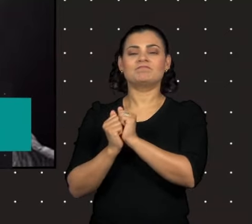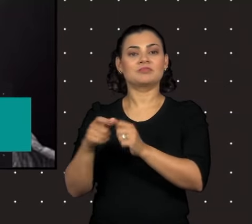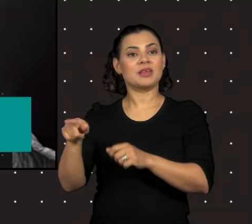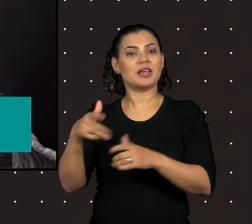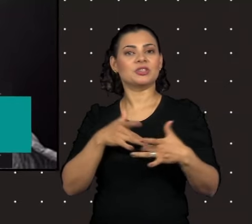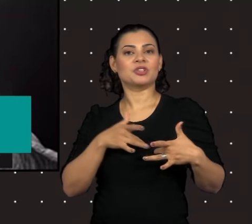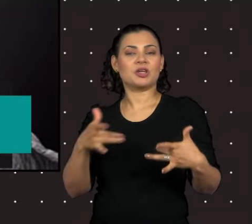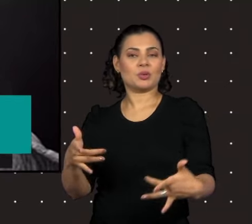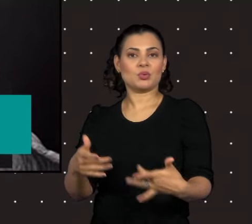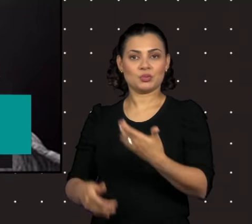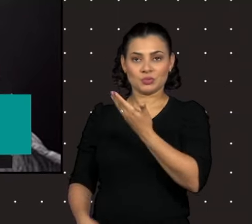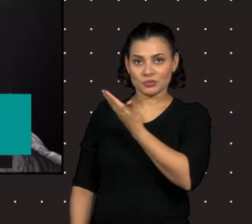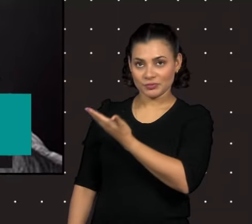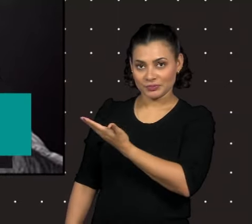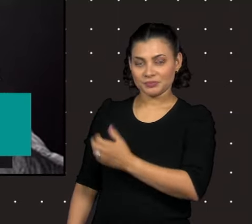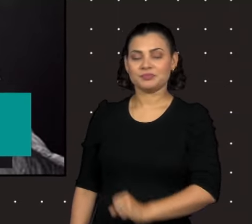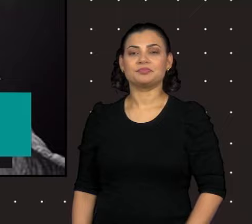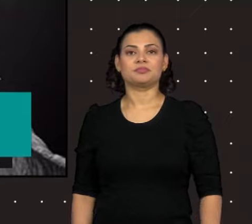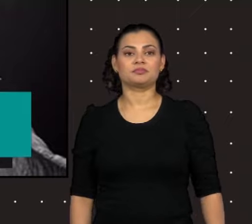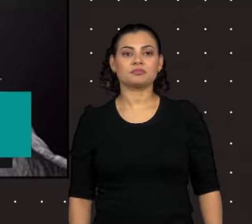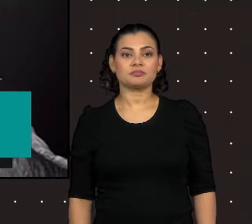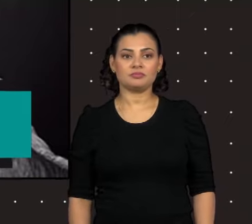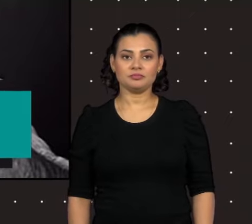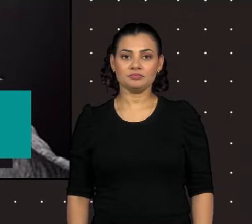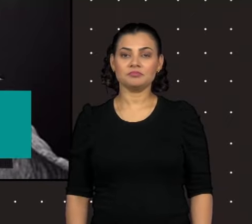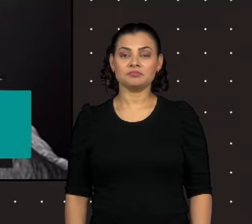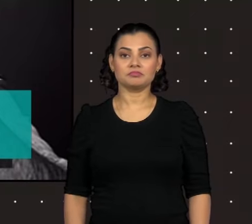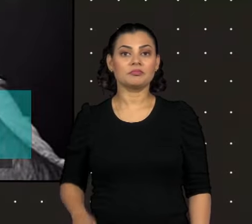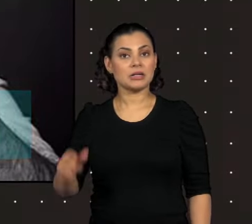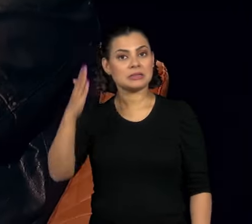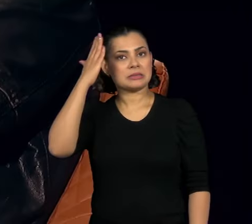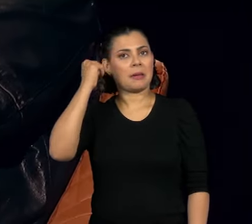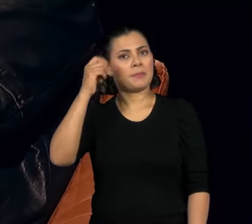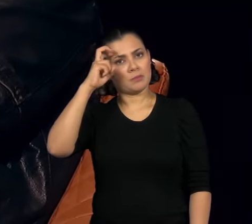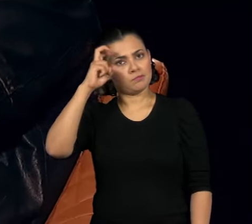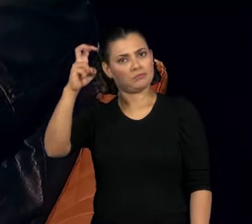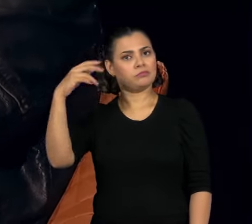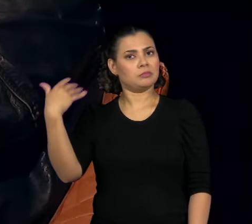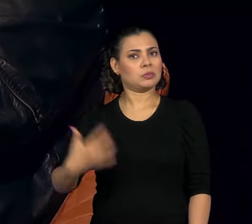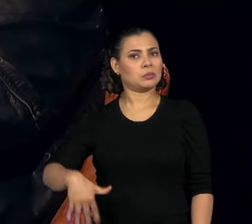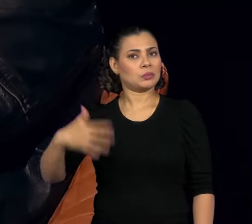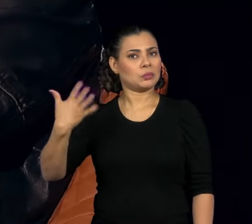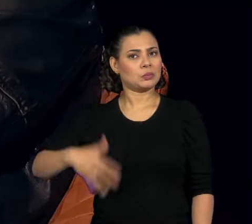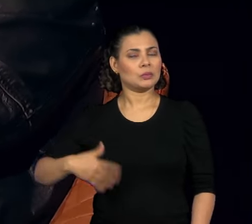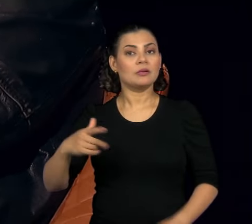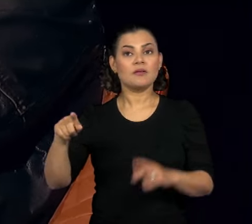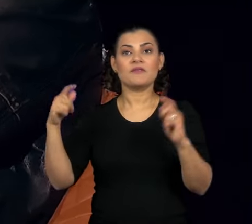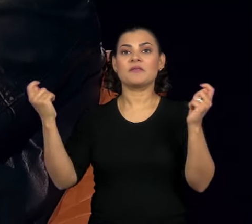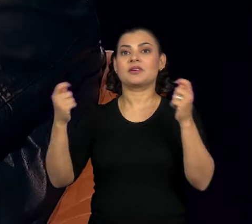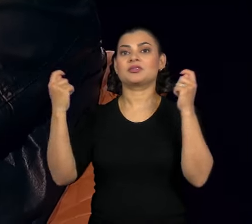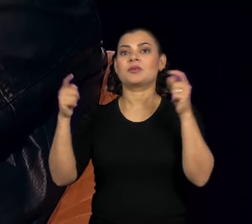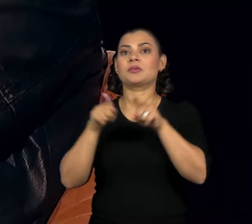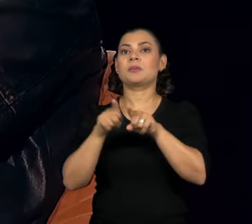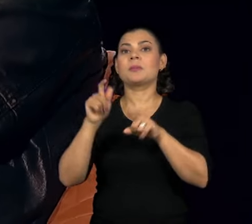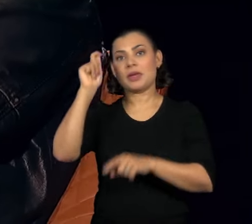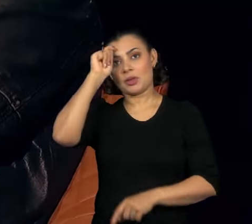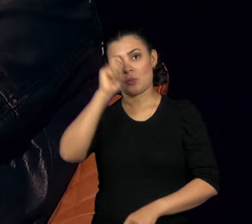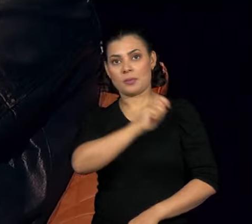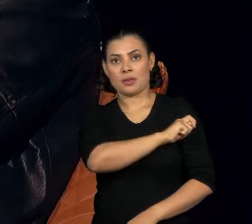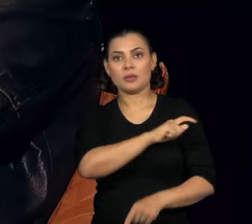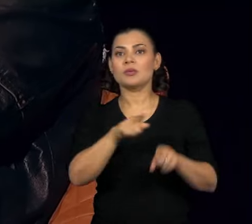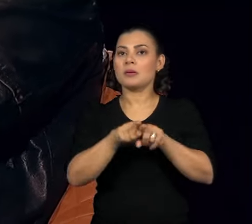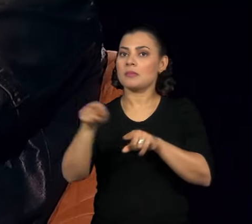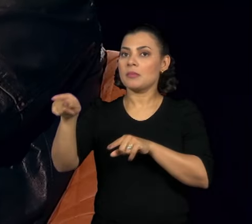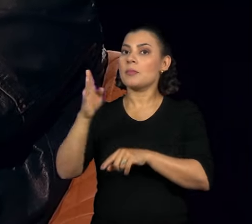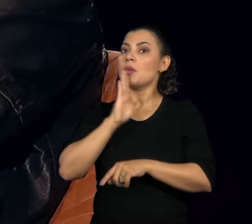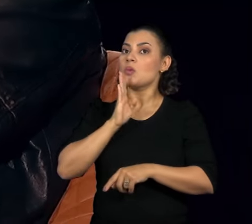né? E gênio, sabia tudo, assim. Né? A primeira vez que ele viu a gente foi nesse festival de Rio Preto. Ele não me conhecia,